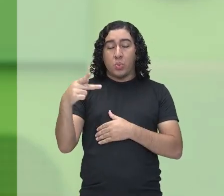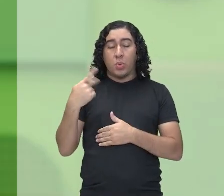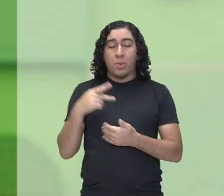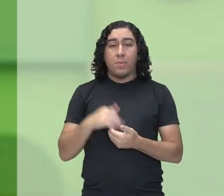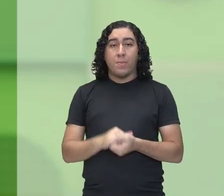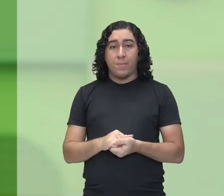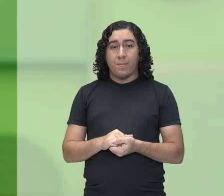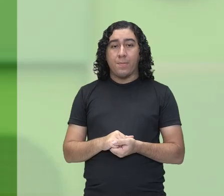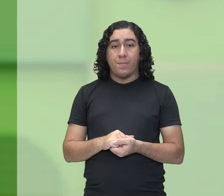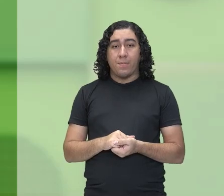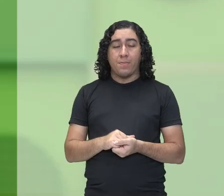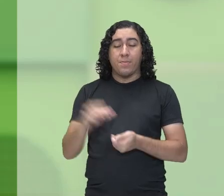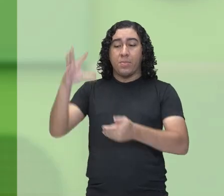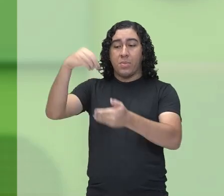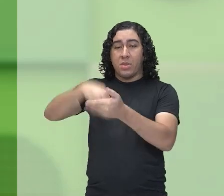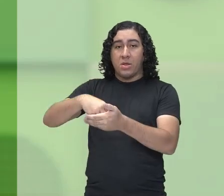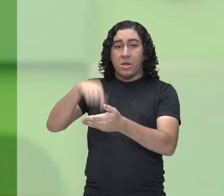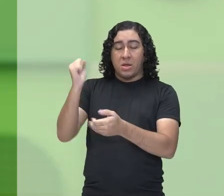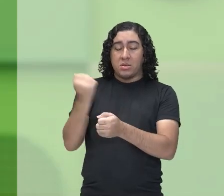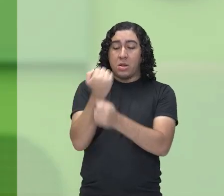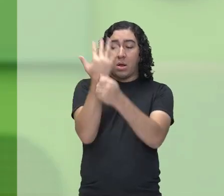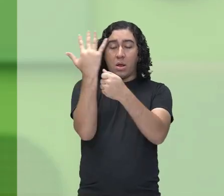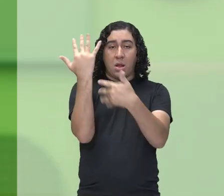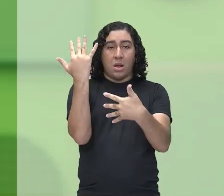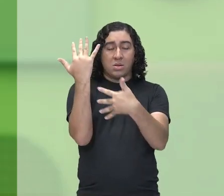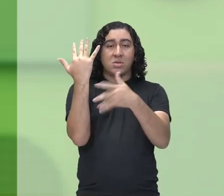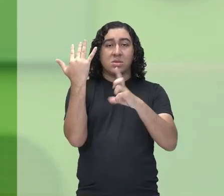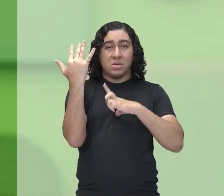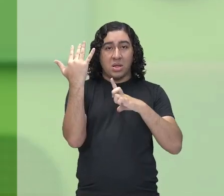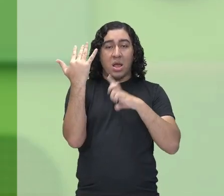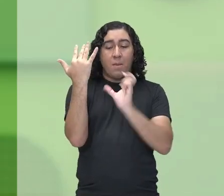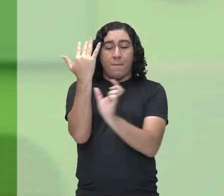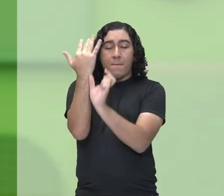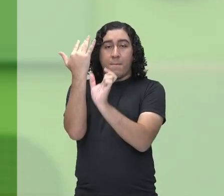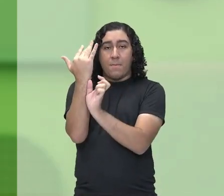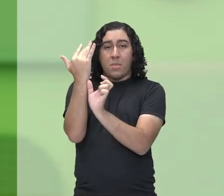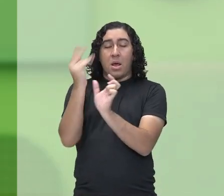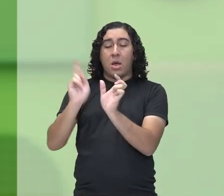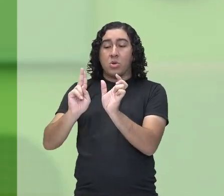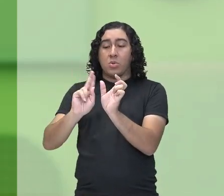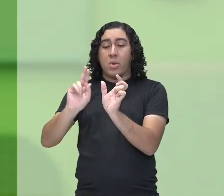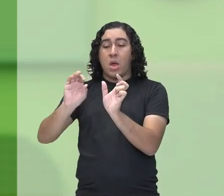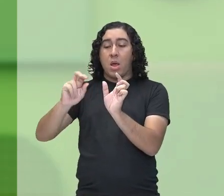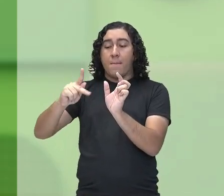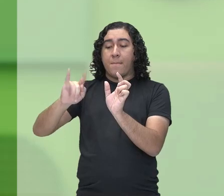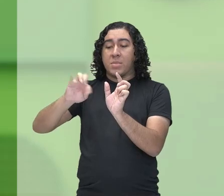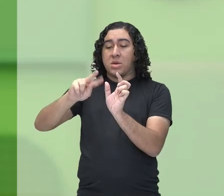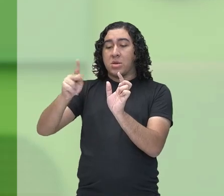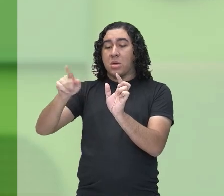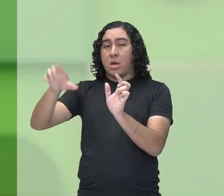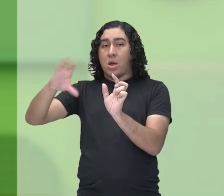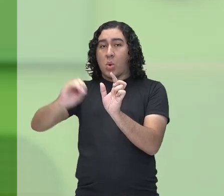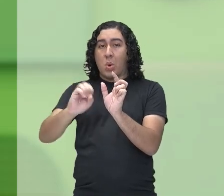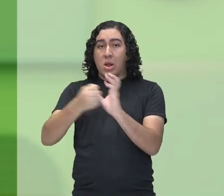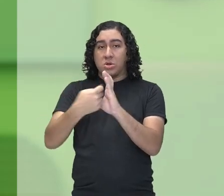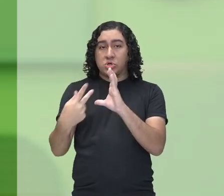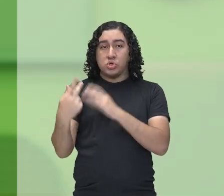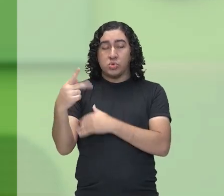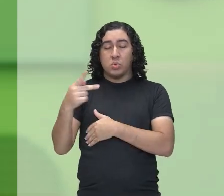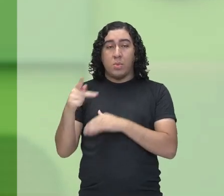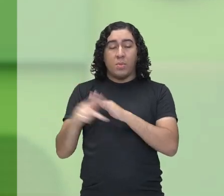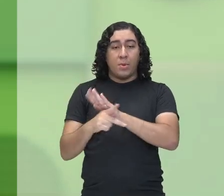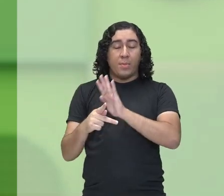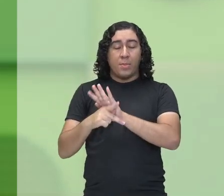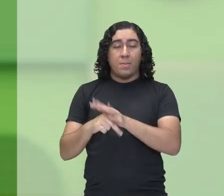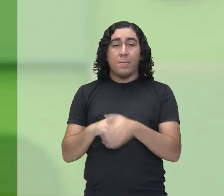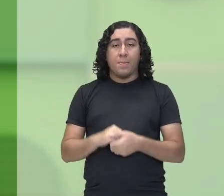né? E ali eles estão as sementes, que são chamados de pinhão, e com características muito próprias,